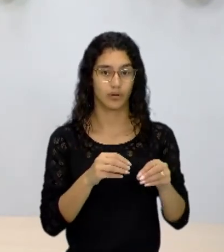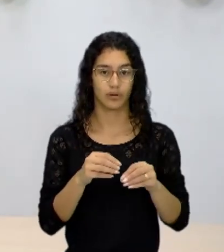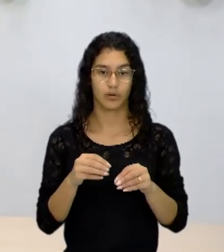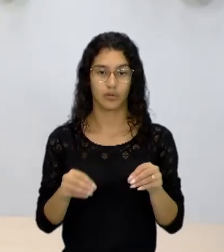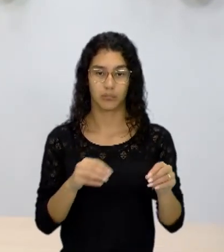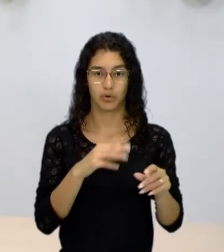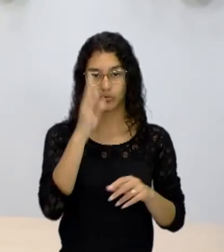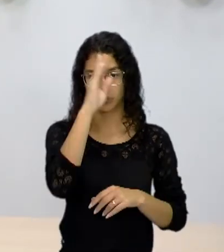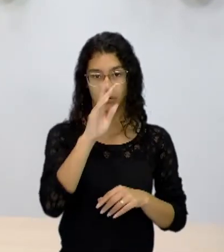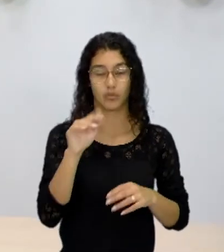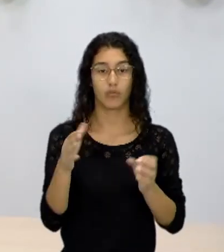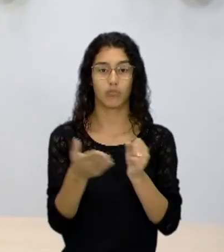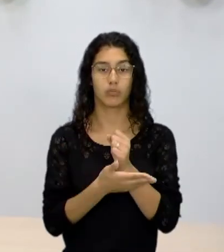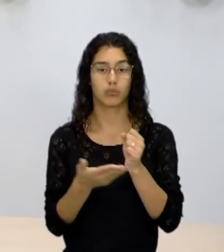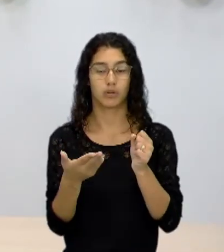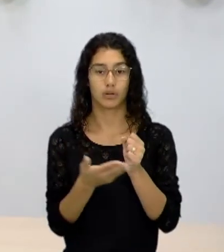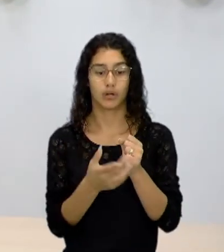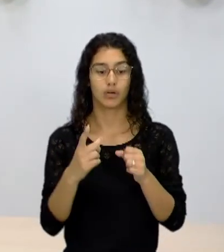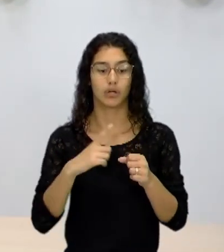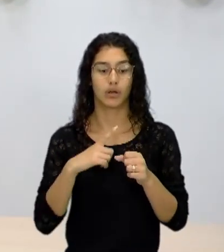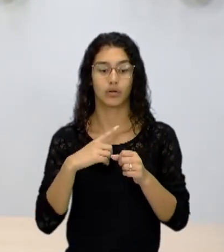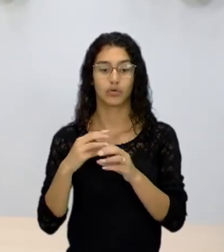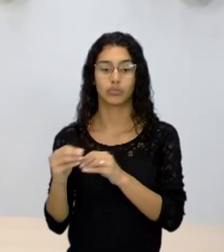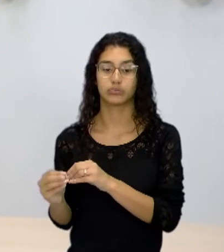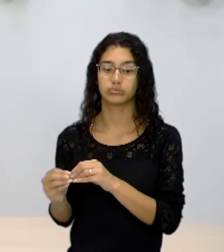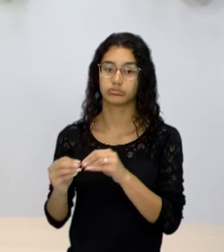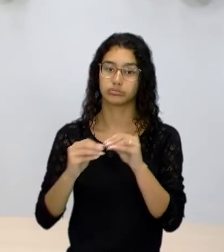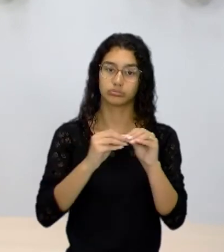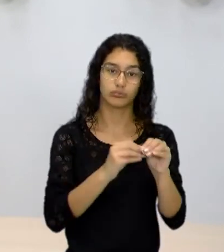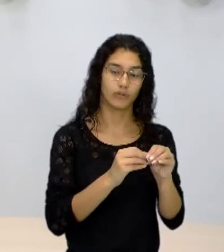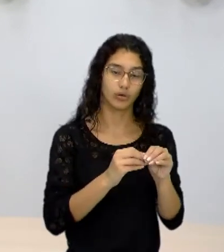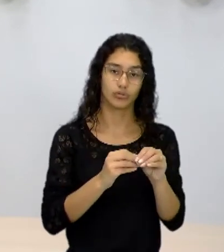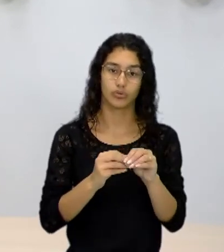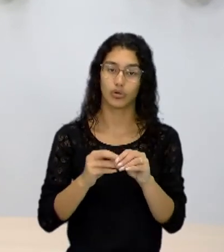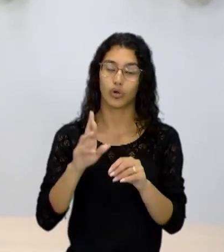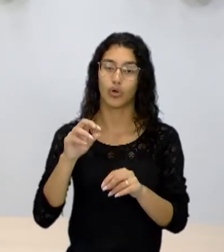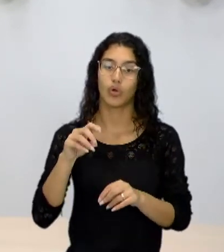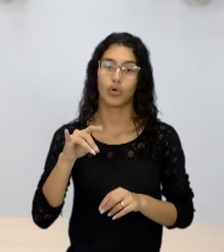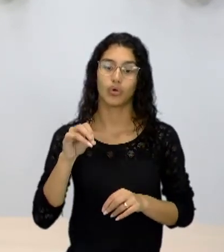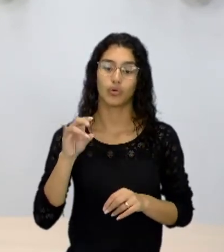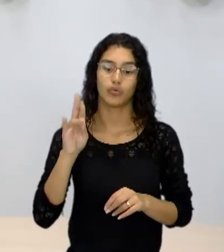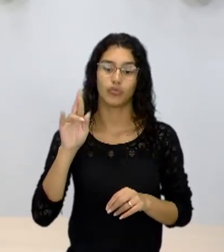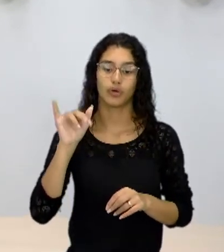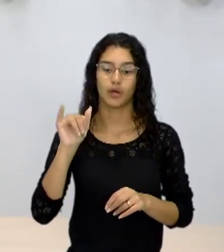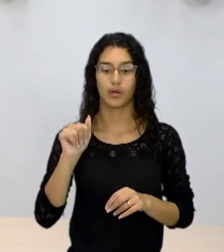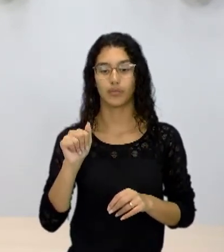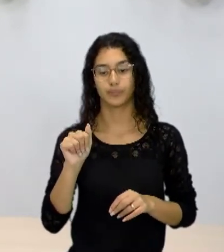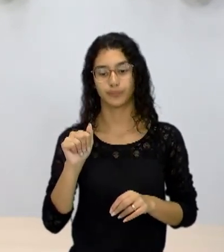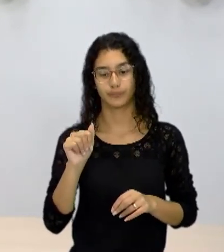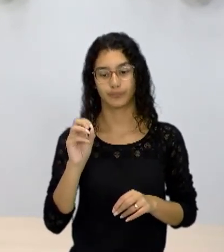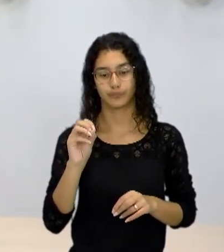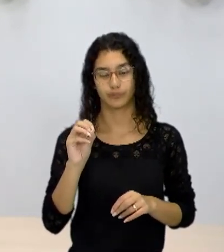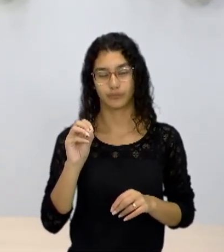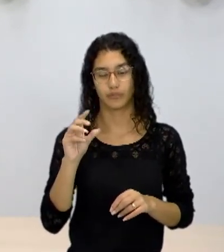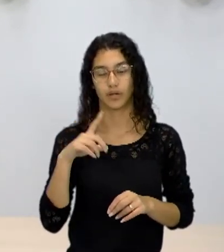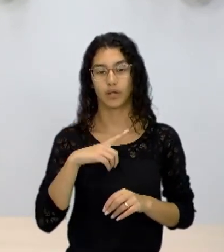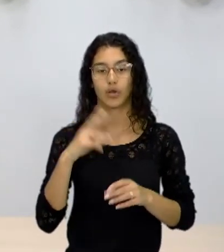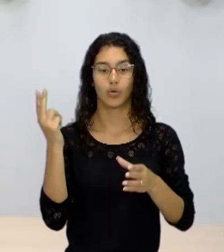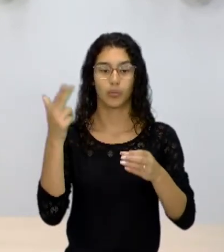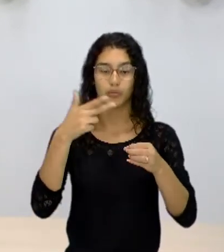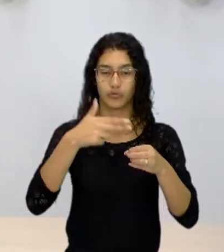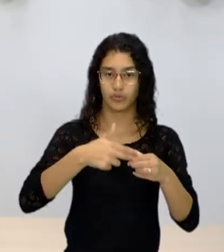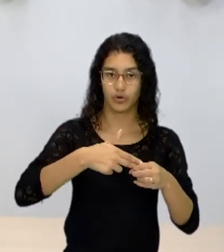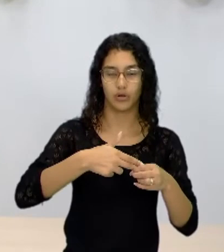baseado muito no transporte rodoviário, né? E aí a gente entra nos combustíveis fósseis,